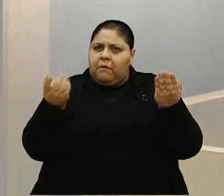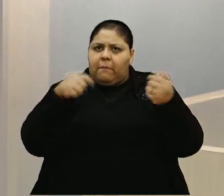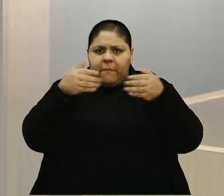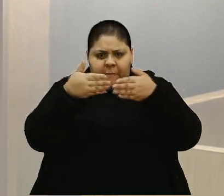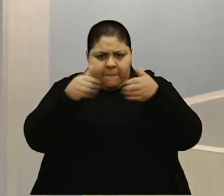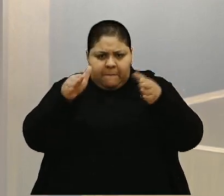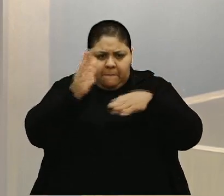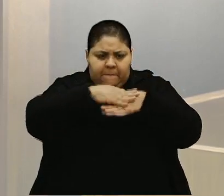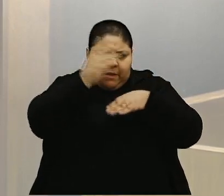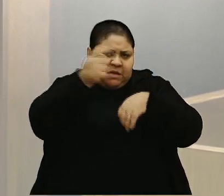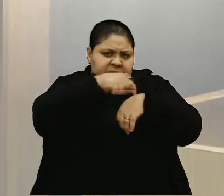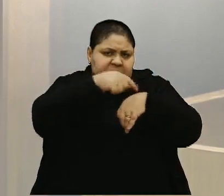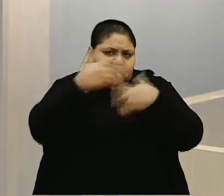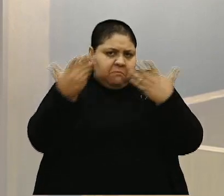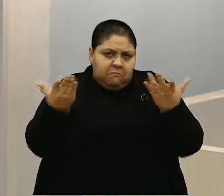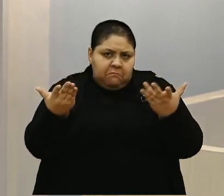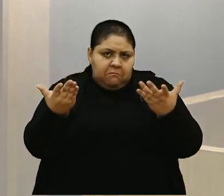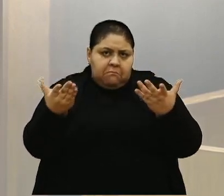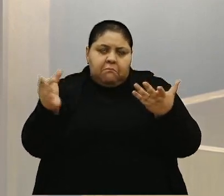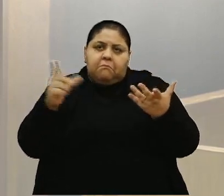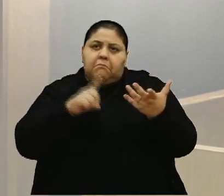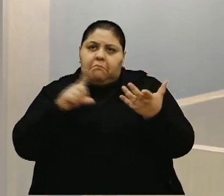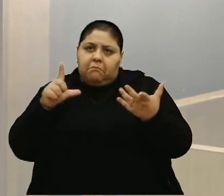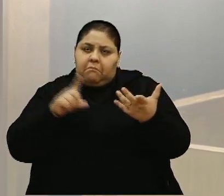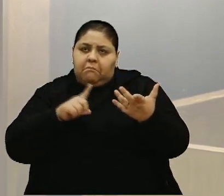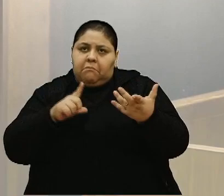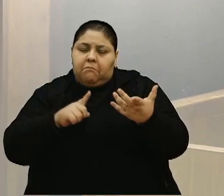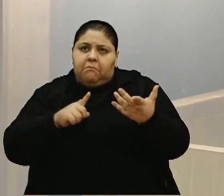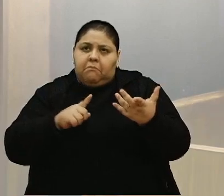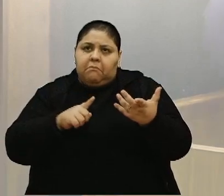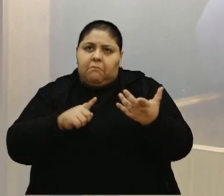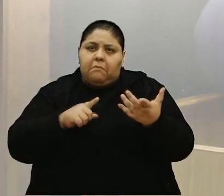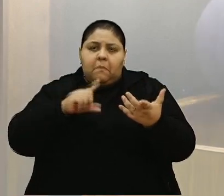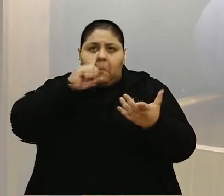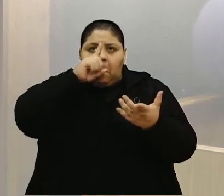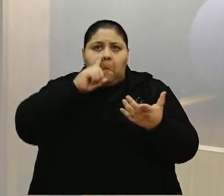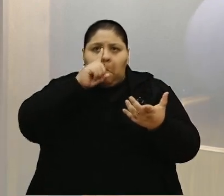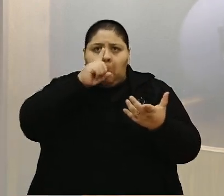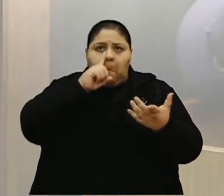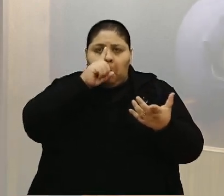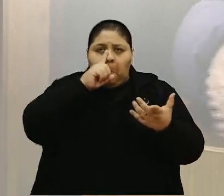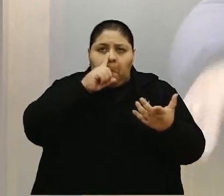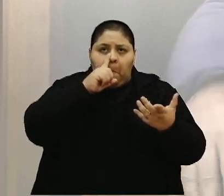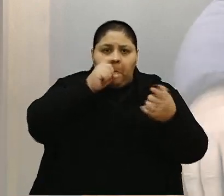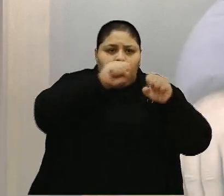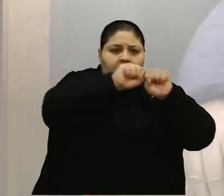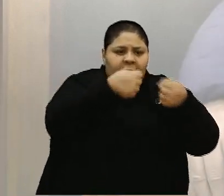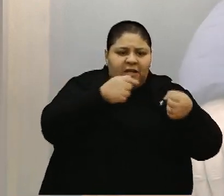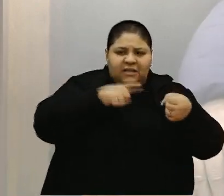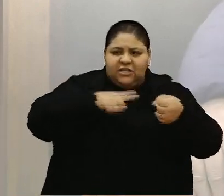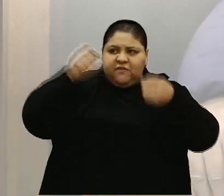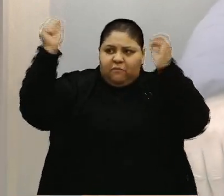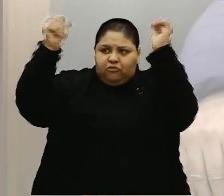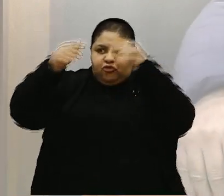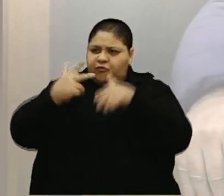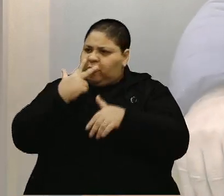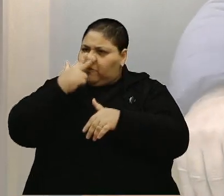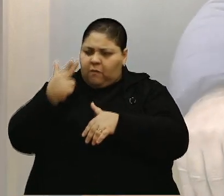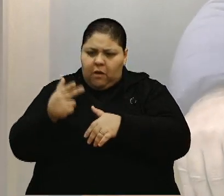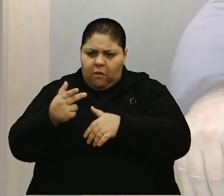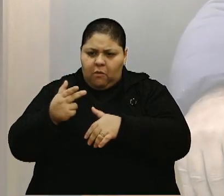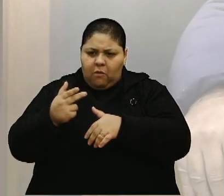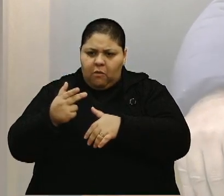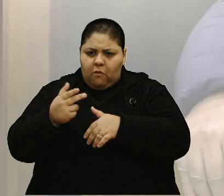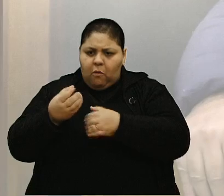mais tempo, há menos tempo? Tem risco da represa São Miguel romper se nós tivermos uma chuva igual ou maior a que